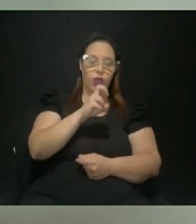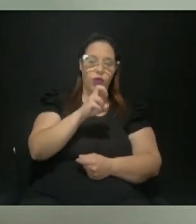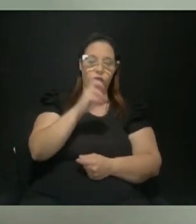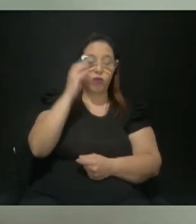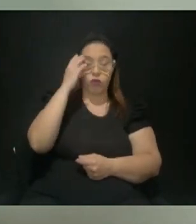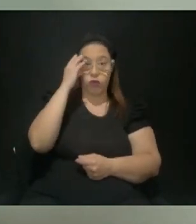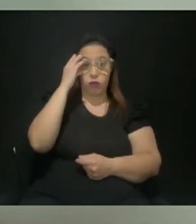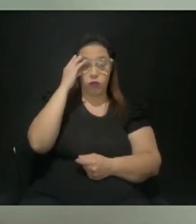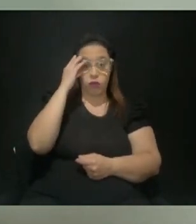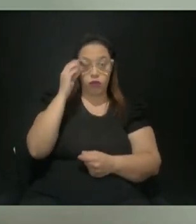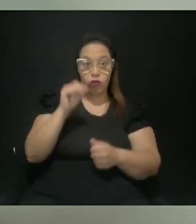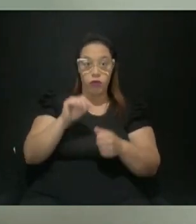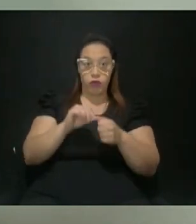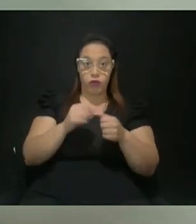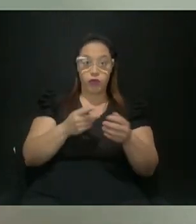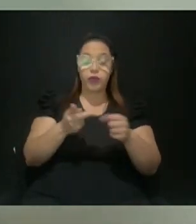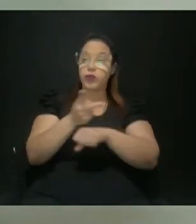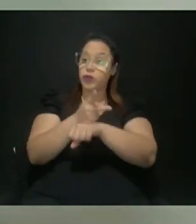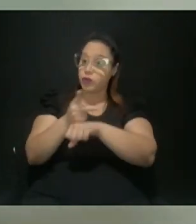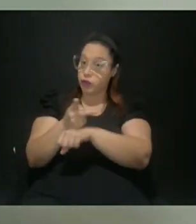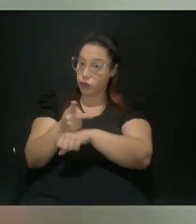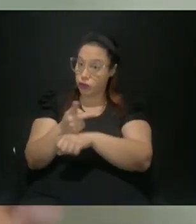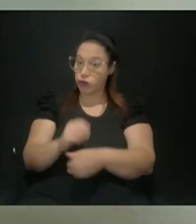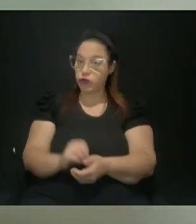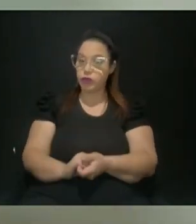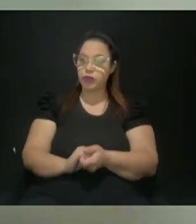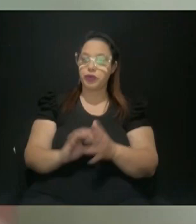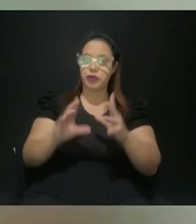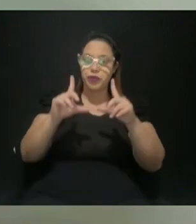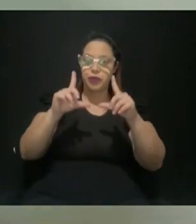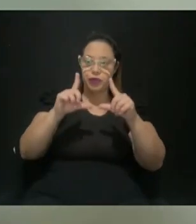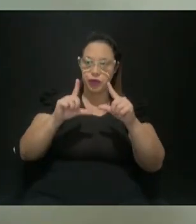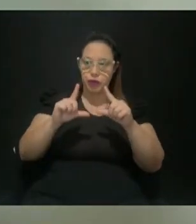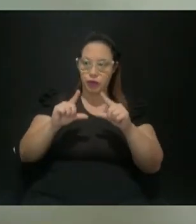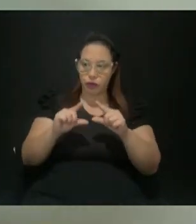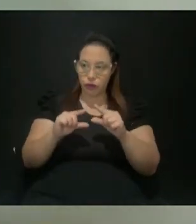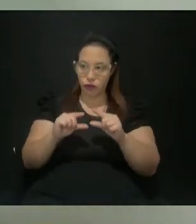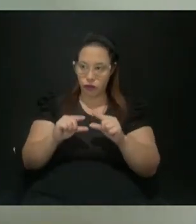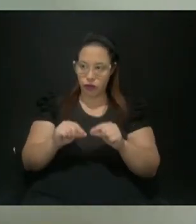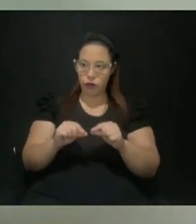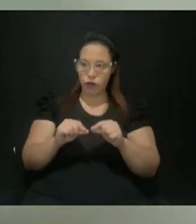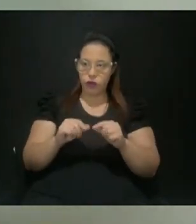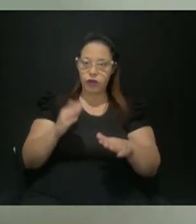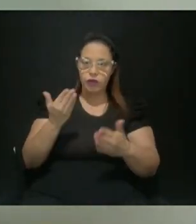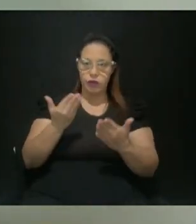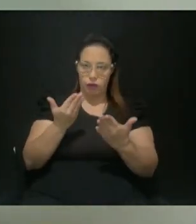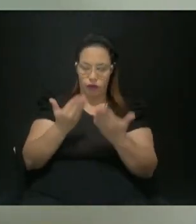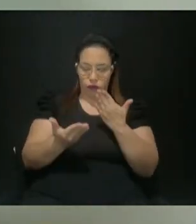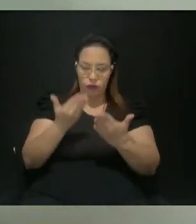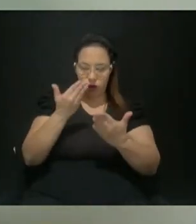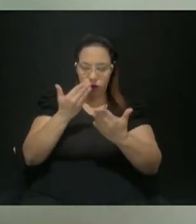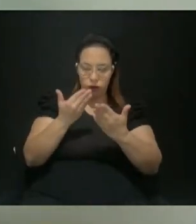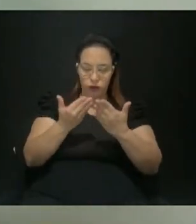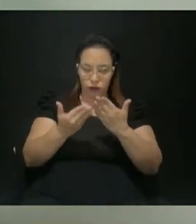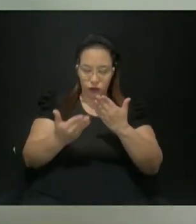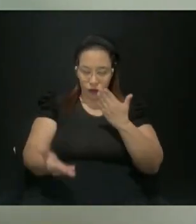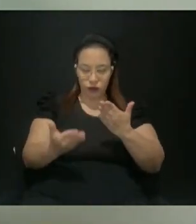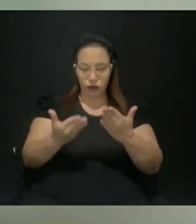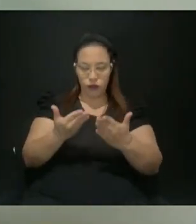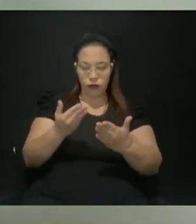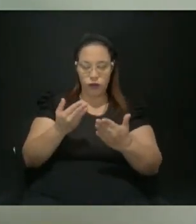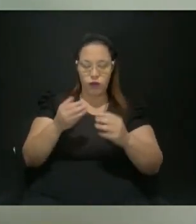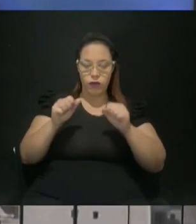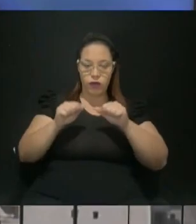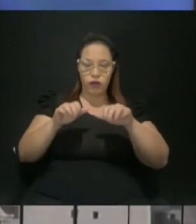gente buscar a redução, né, a compensação dessas emissões de gás de efeito